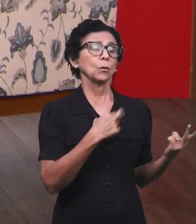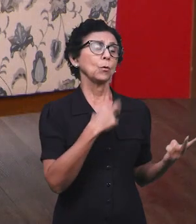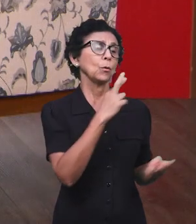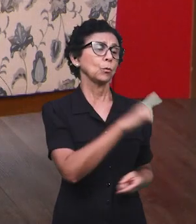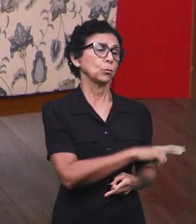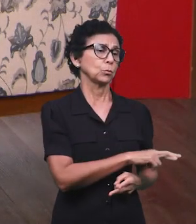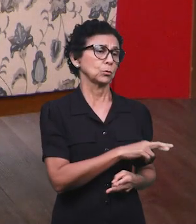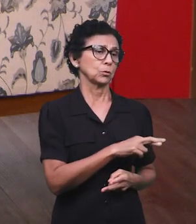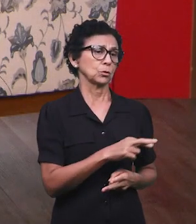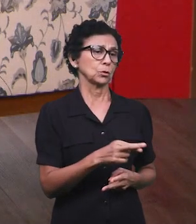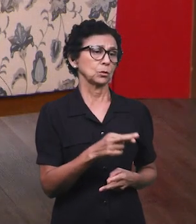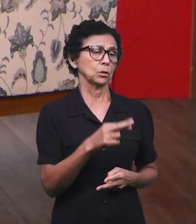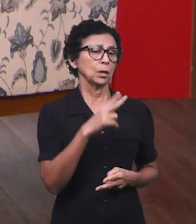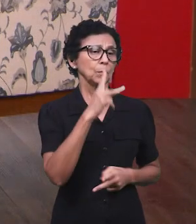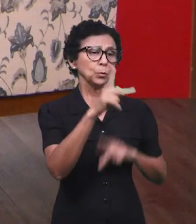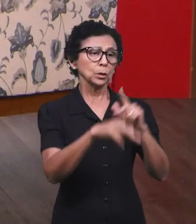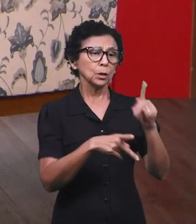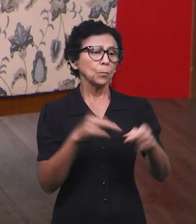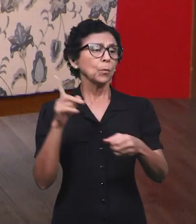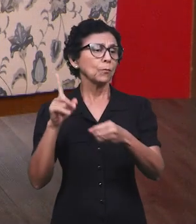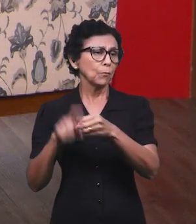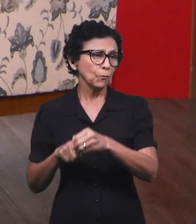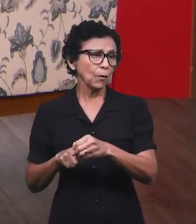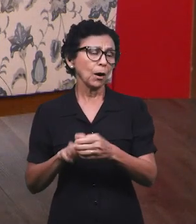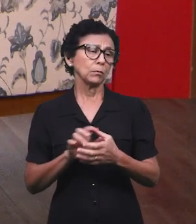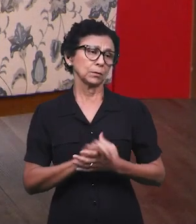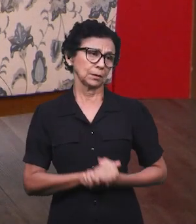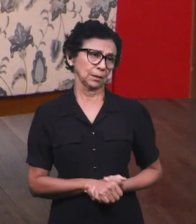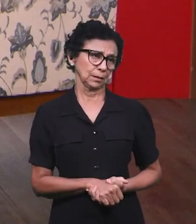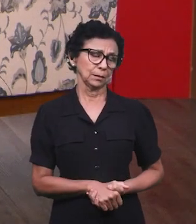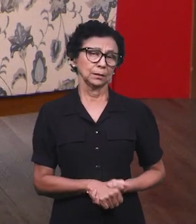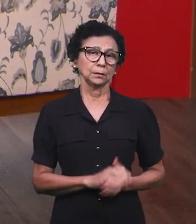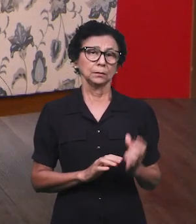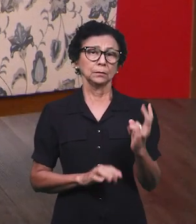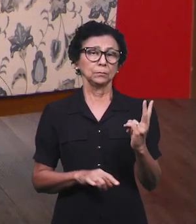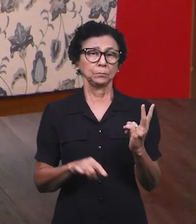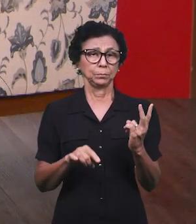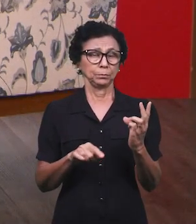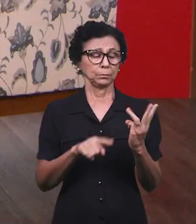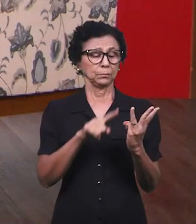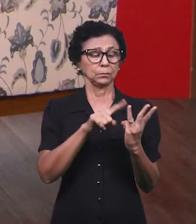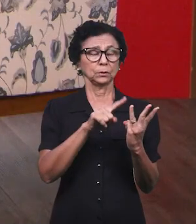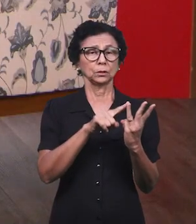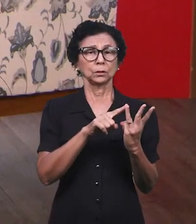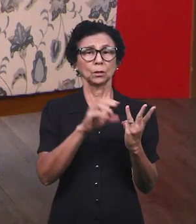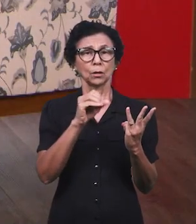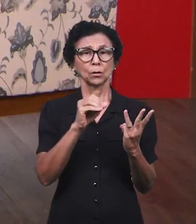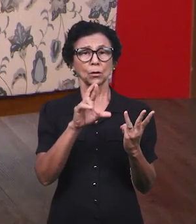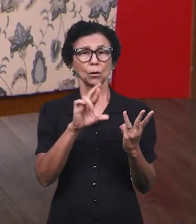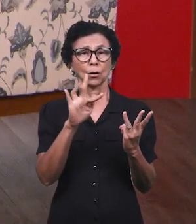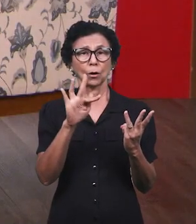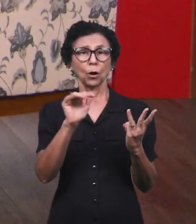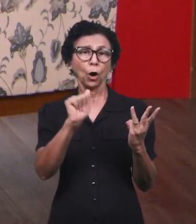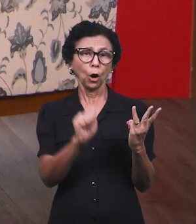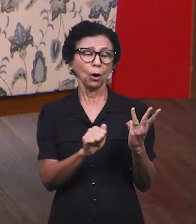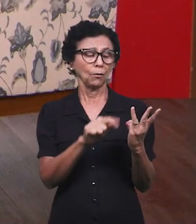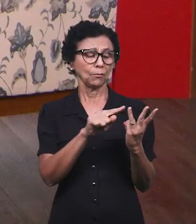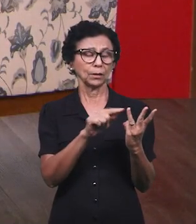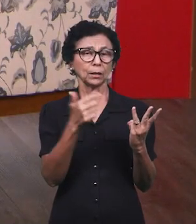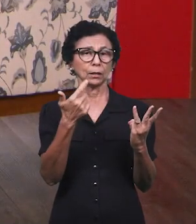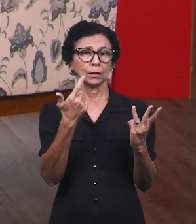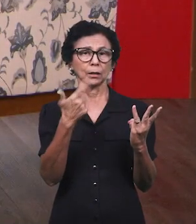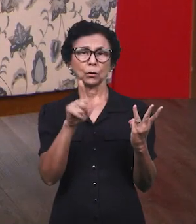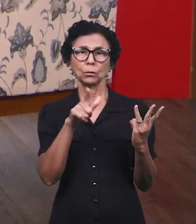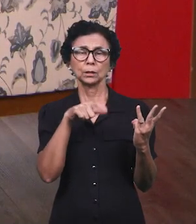povo. Era Ruth e Orfa. Então ela diz às suas noras, todas duas haviam ficado viúvas, assim: eu não tenho mais